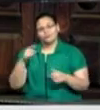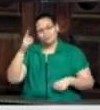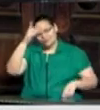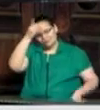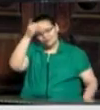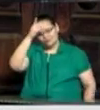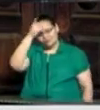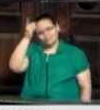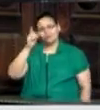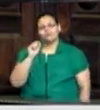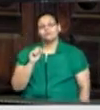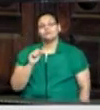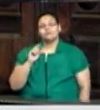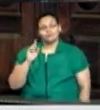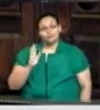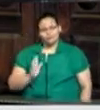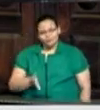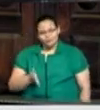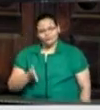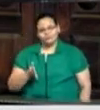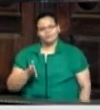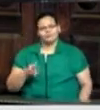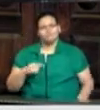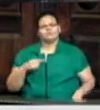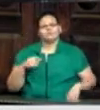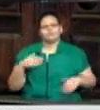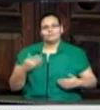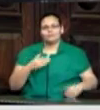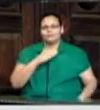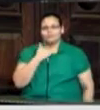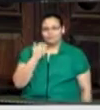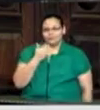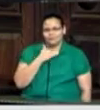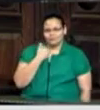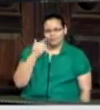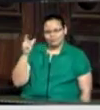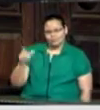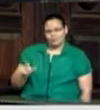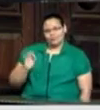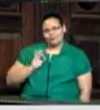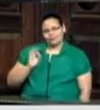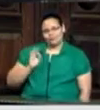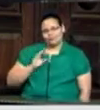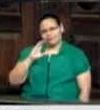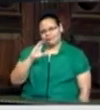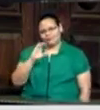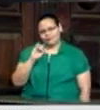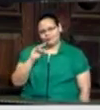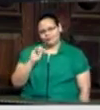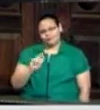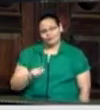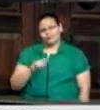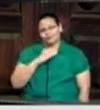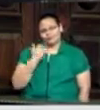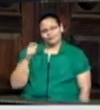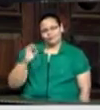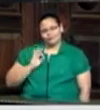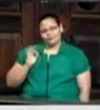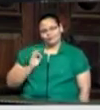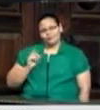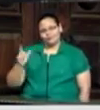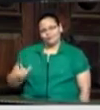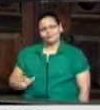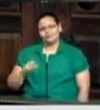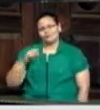ideia de, já agora, tanto na morte de um policial civil, quanto na morte de um